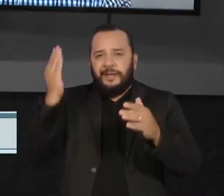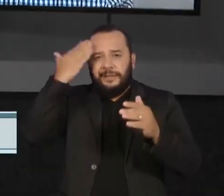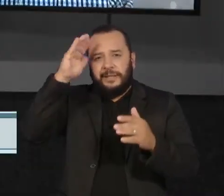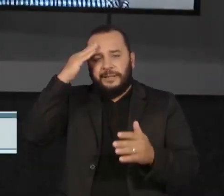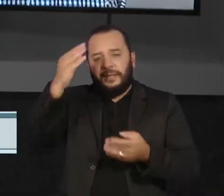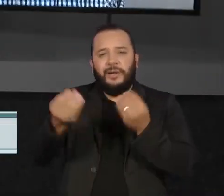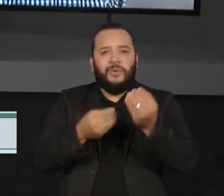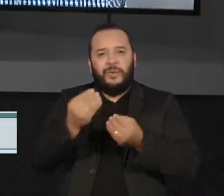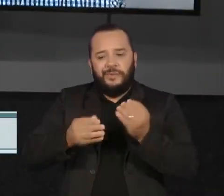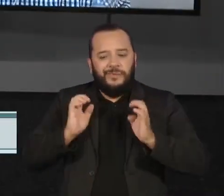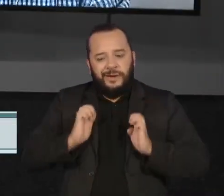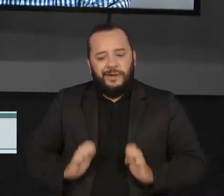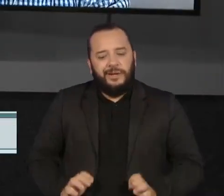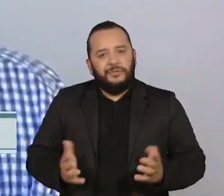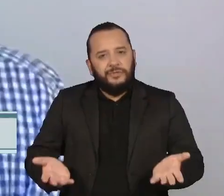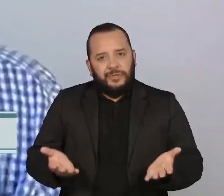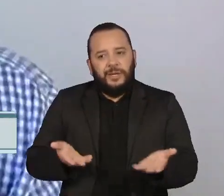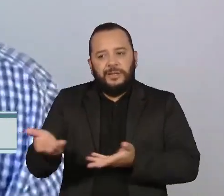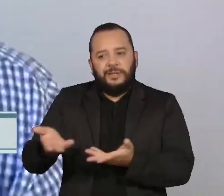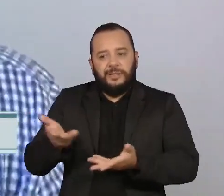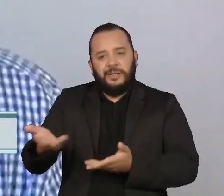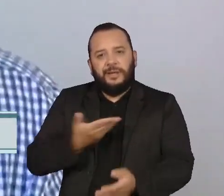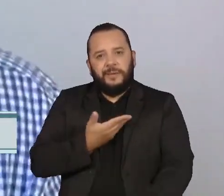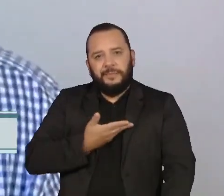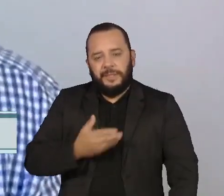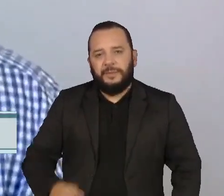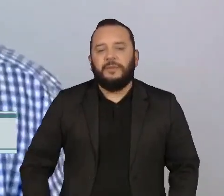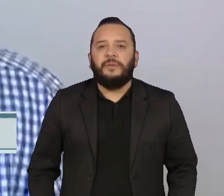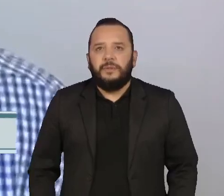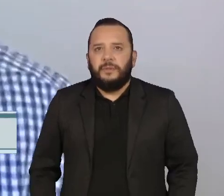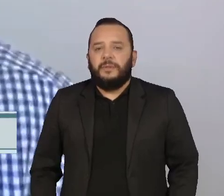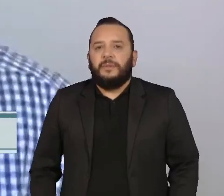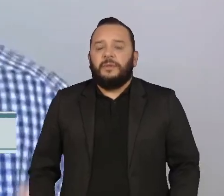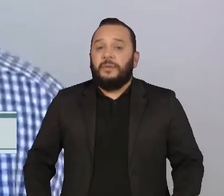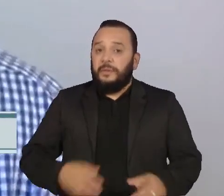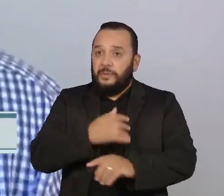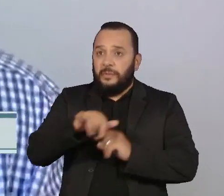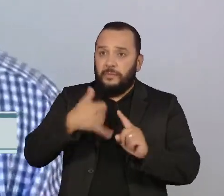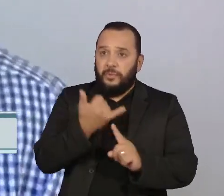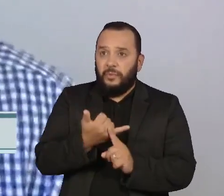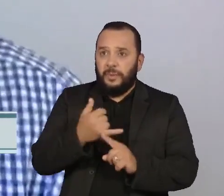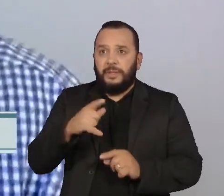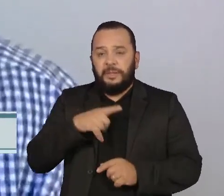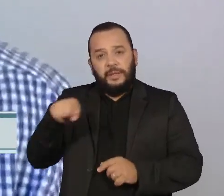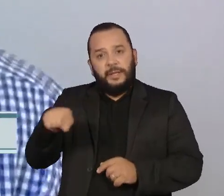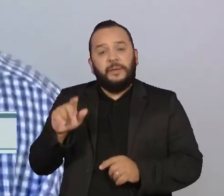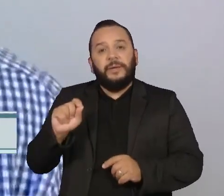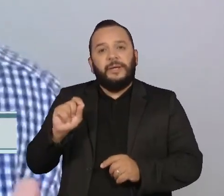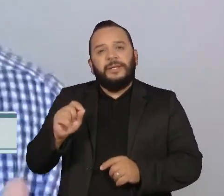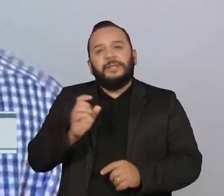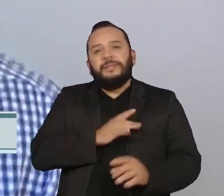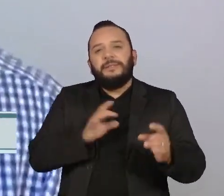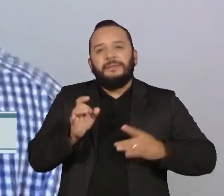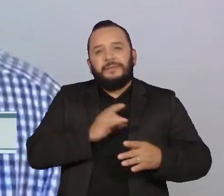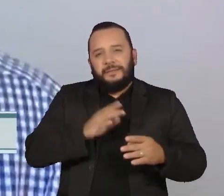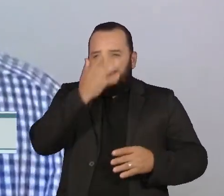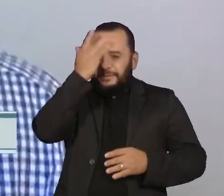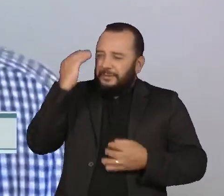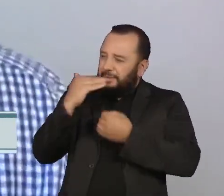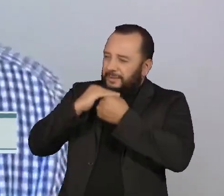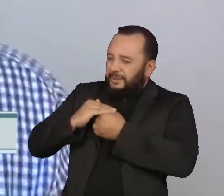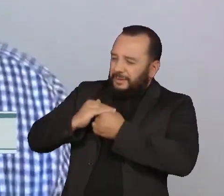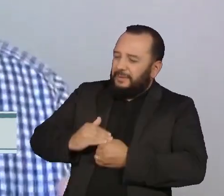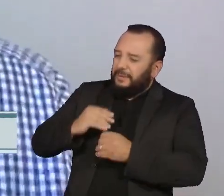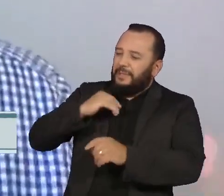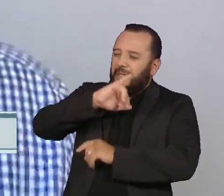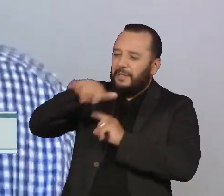ser tratado o seu colega. O bullying ele é um fenômeno que envolve medo, né? Os alunos que estão sofrendo bullying geralmente